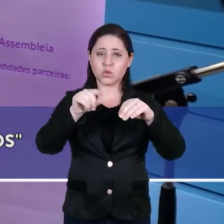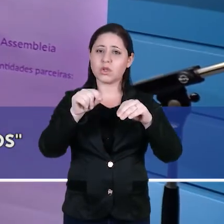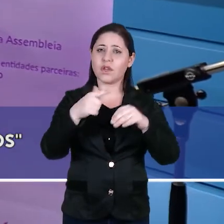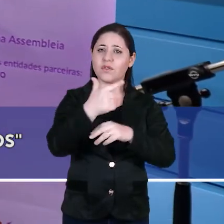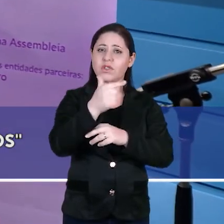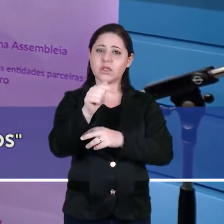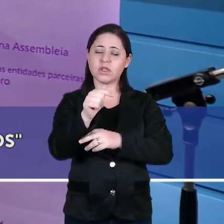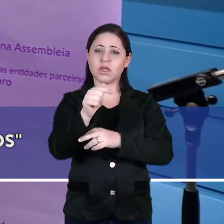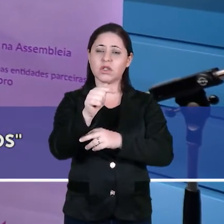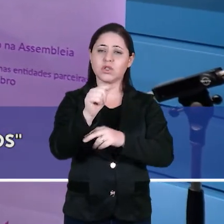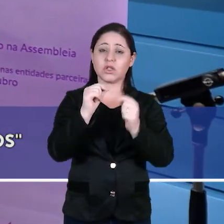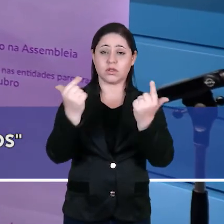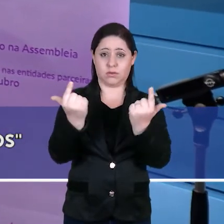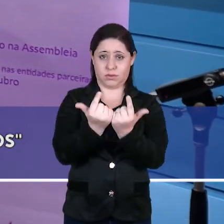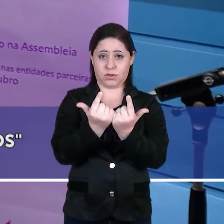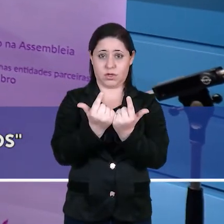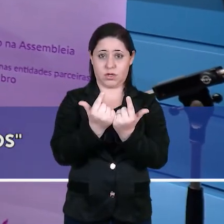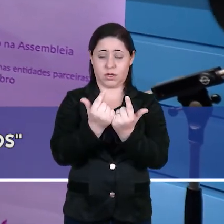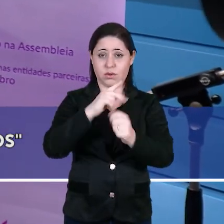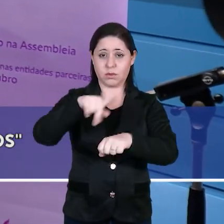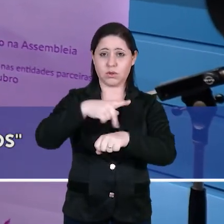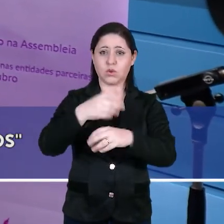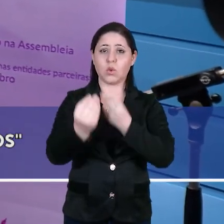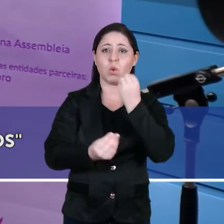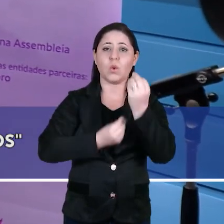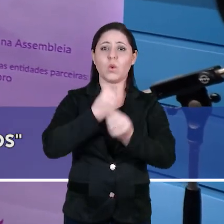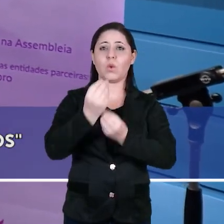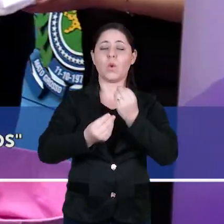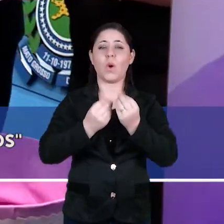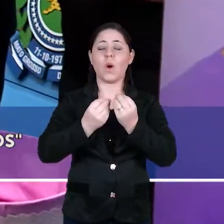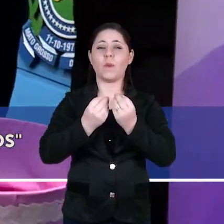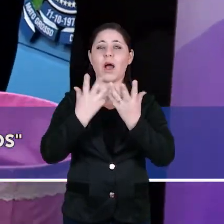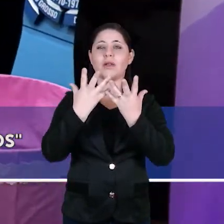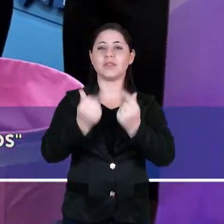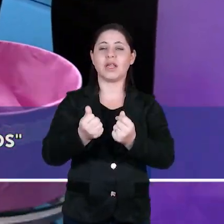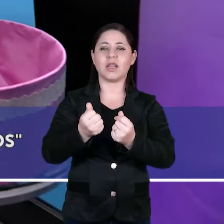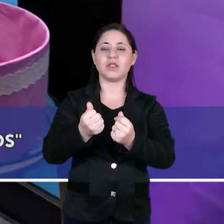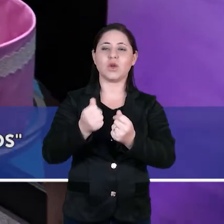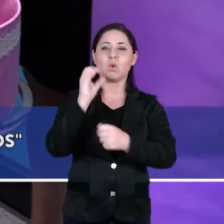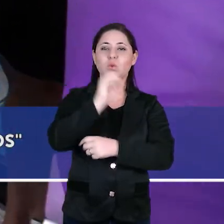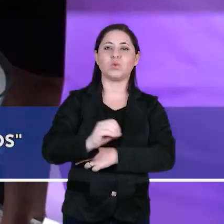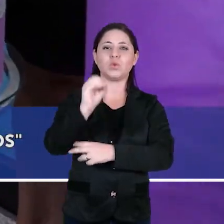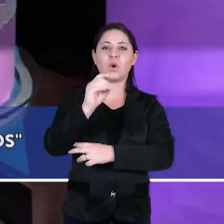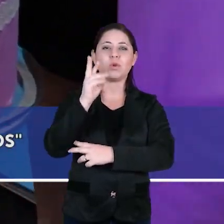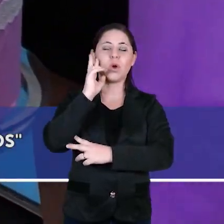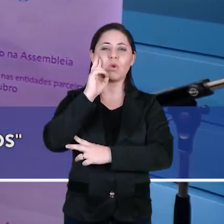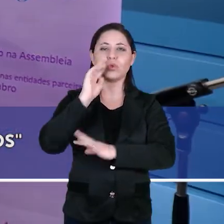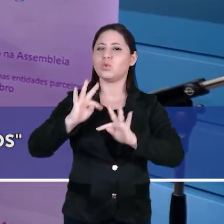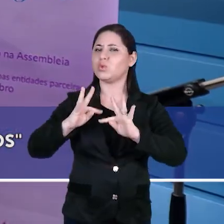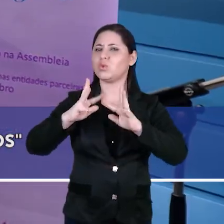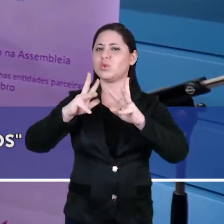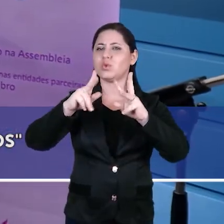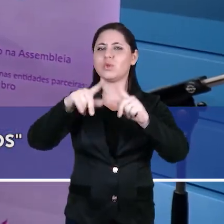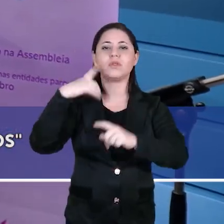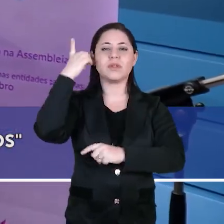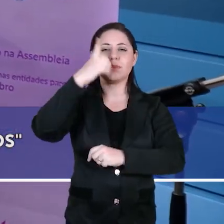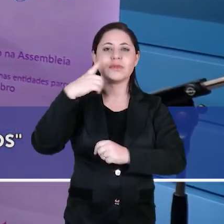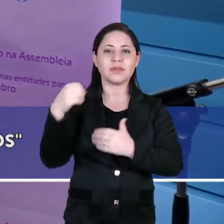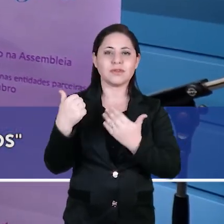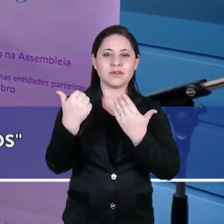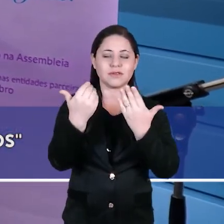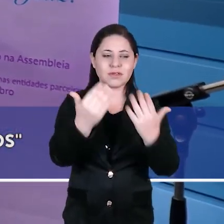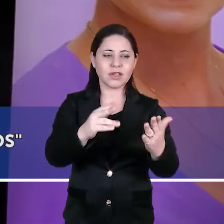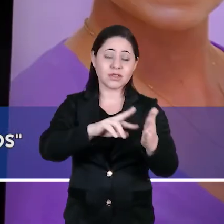em parceria com as 27 casas legislativas do país, como forma de aderir ao Outubro Rosa. Todos os